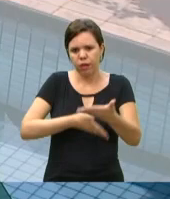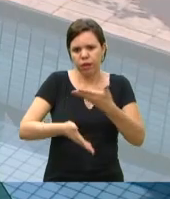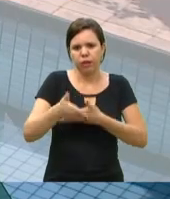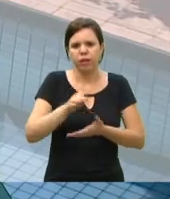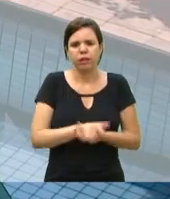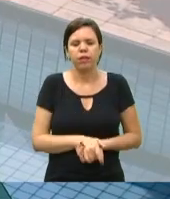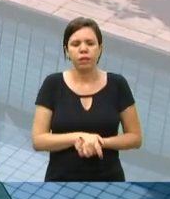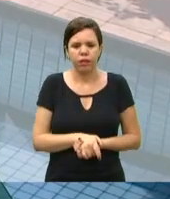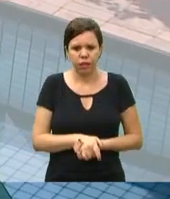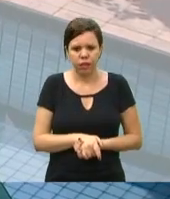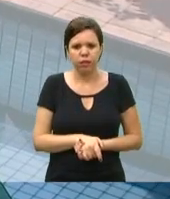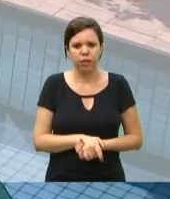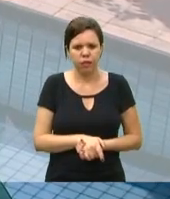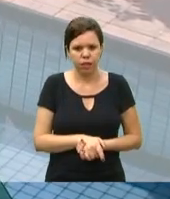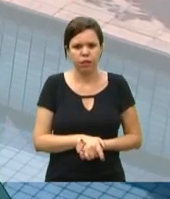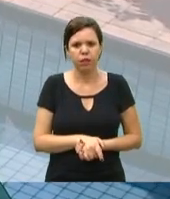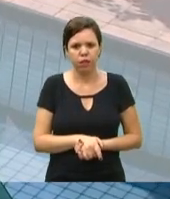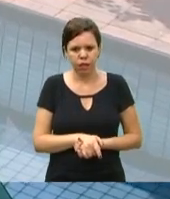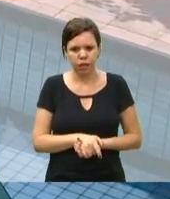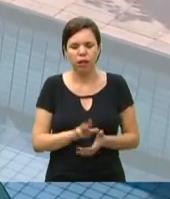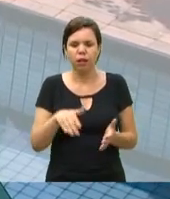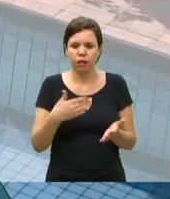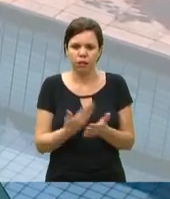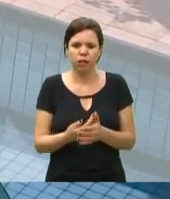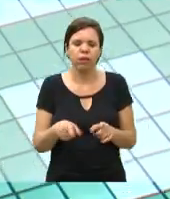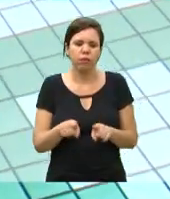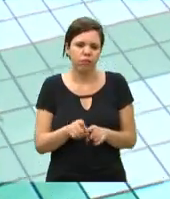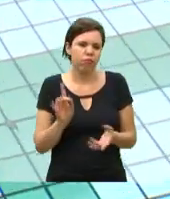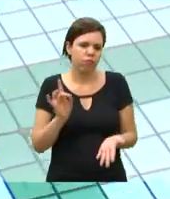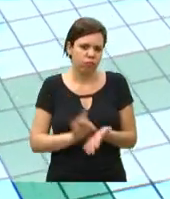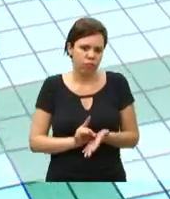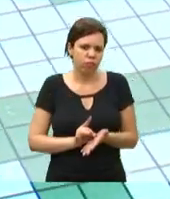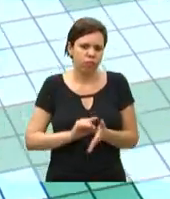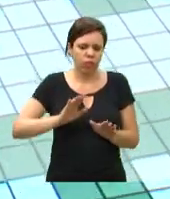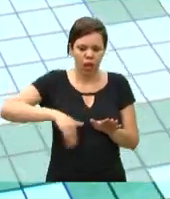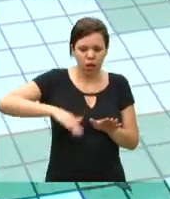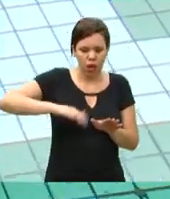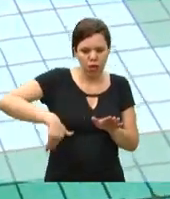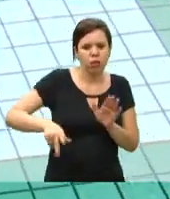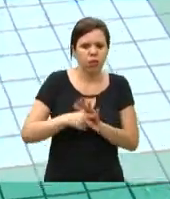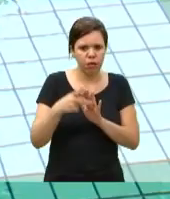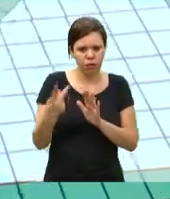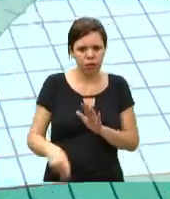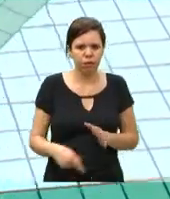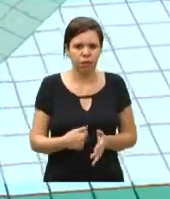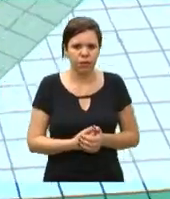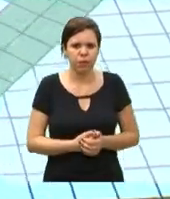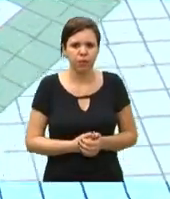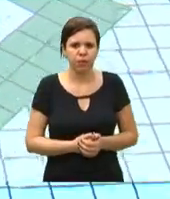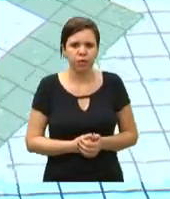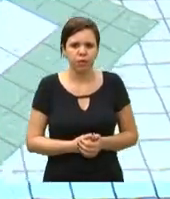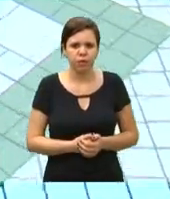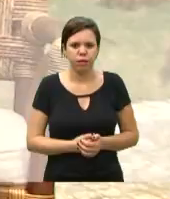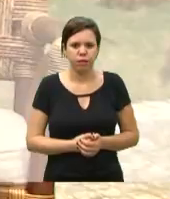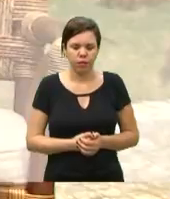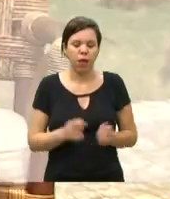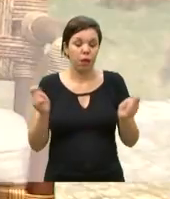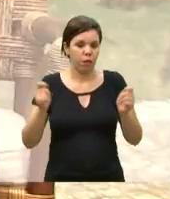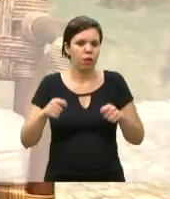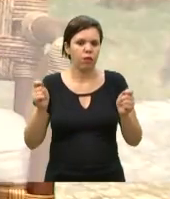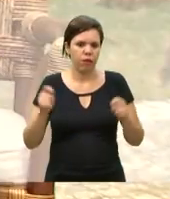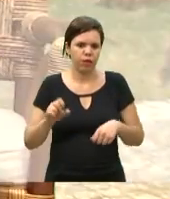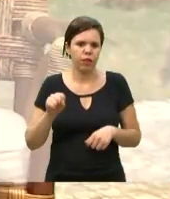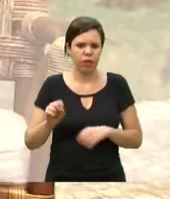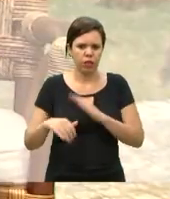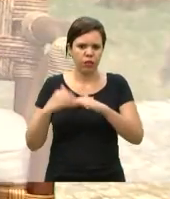não é? Mas até realmente a natação propriamente dita, né? É possível